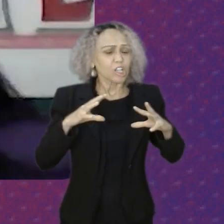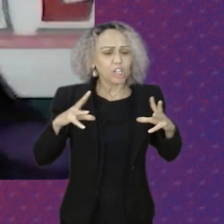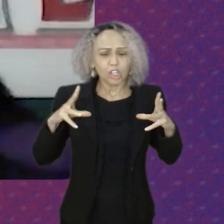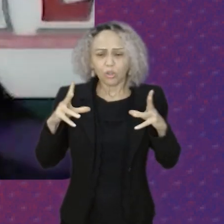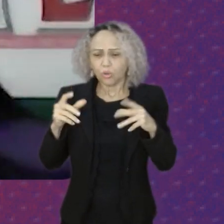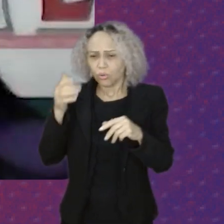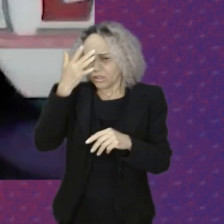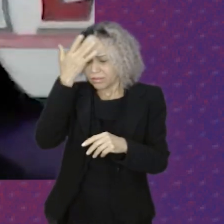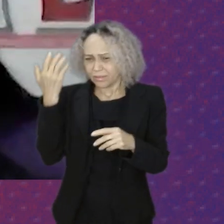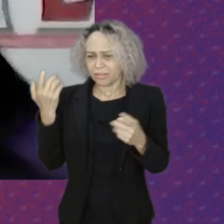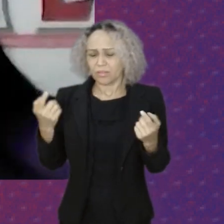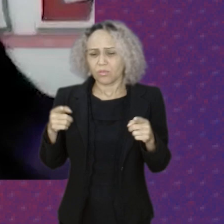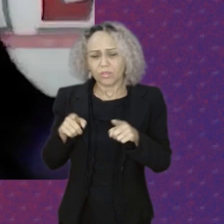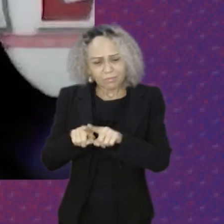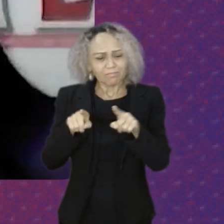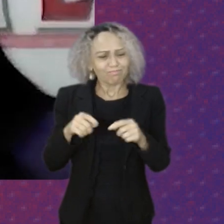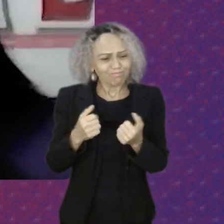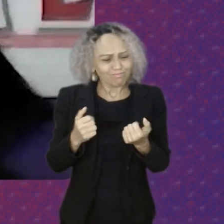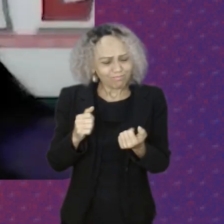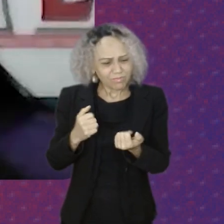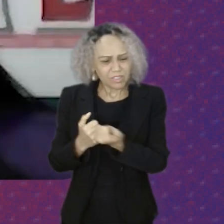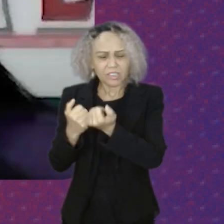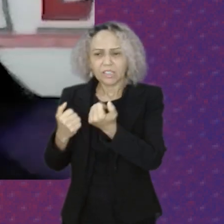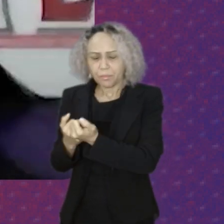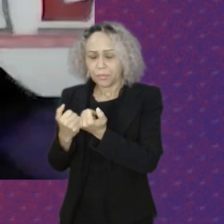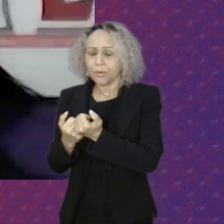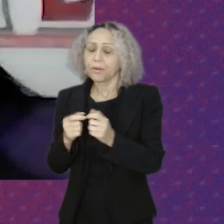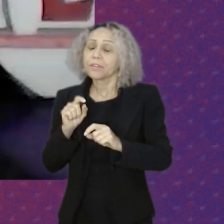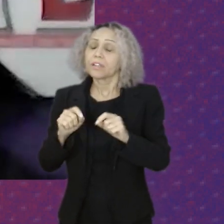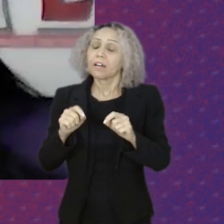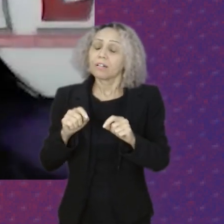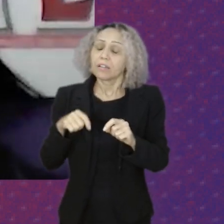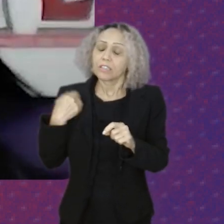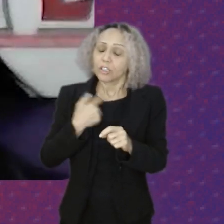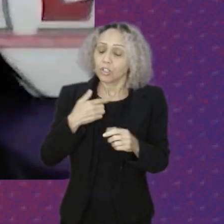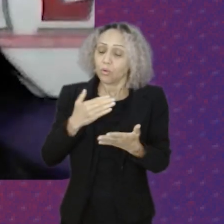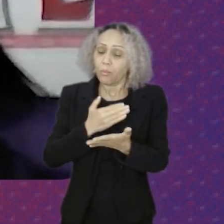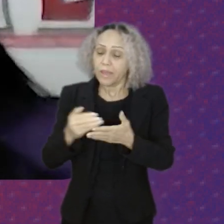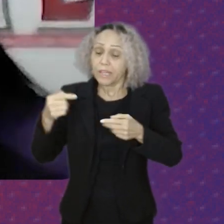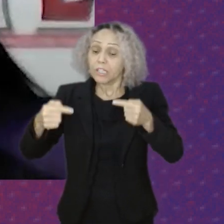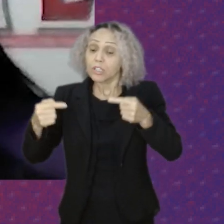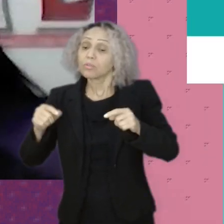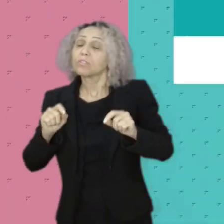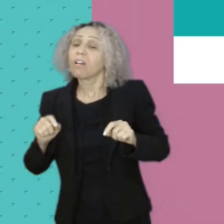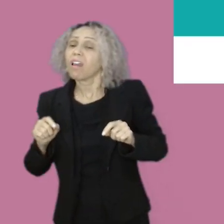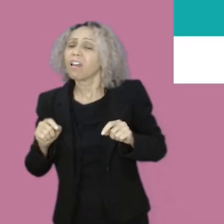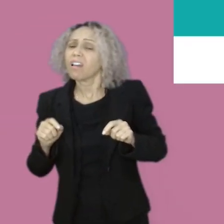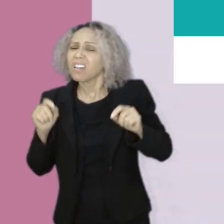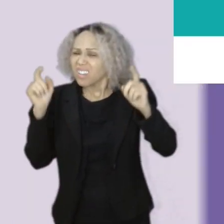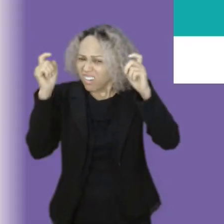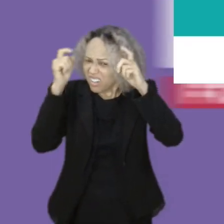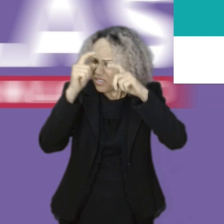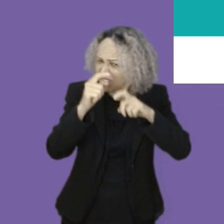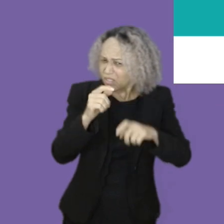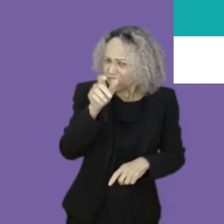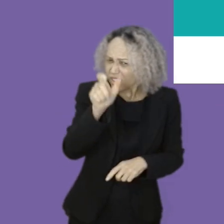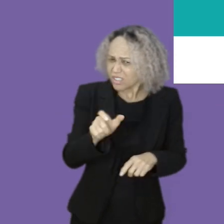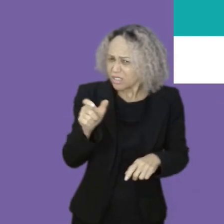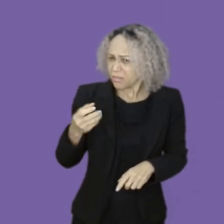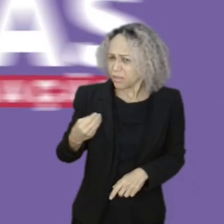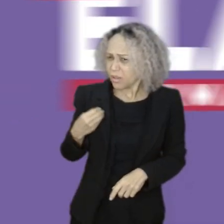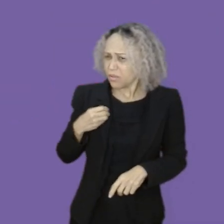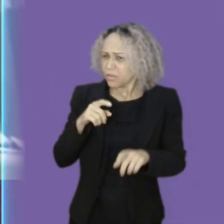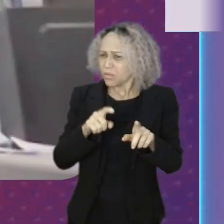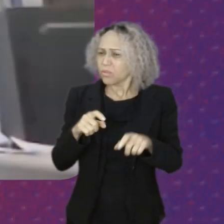discutir, inclusive na base, nos agrupamentos, qual é as dificuldades que os sujeitos do campo têm. Olá,